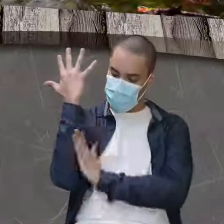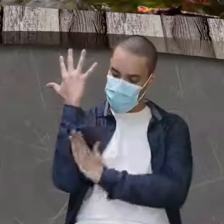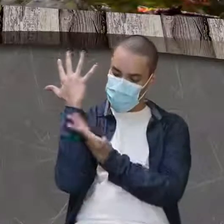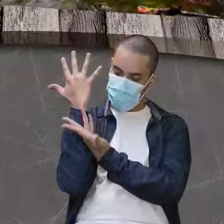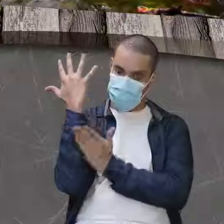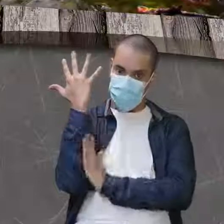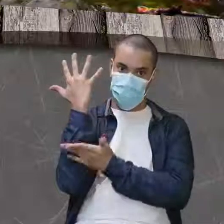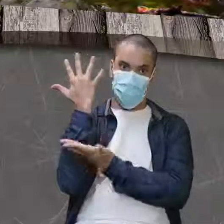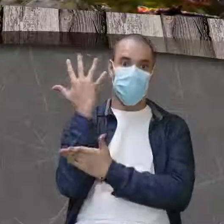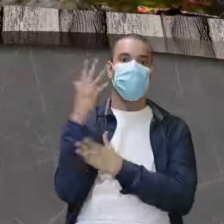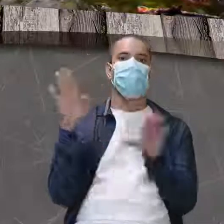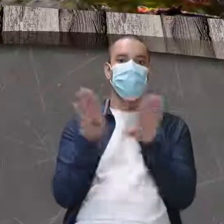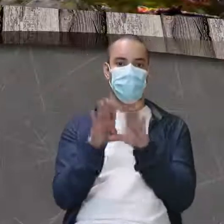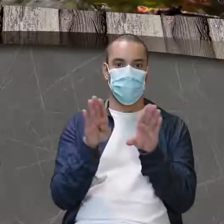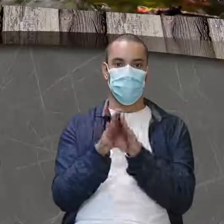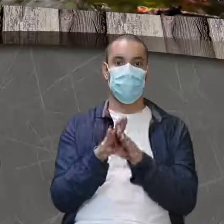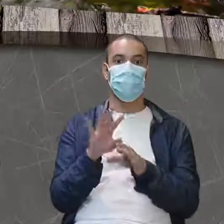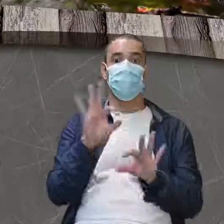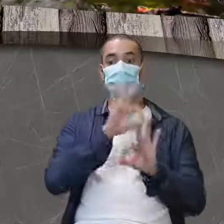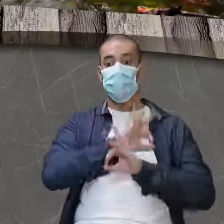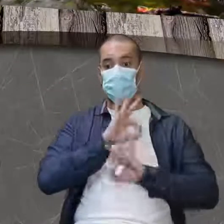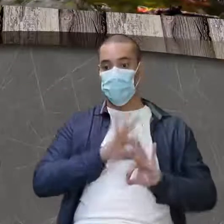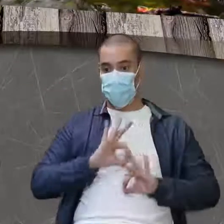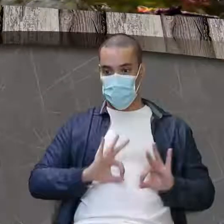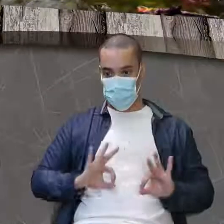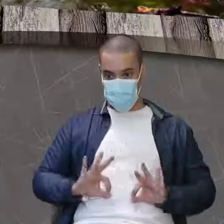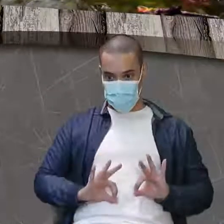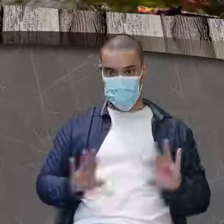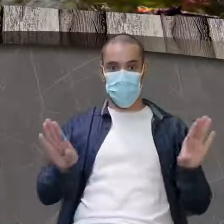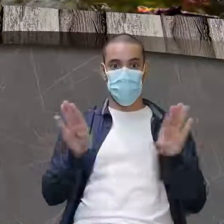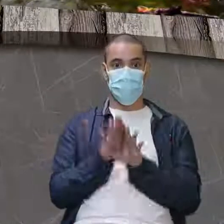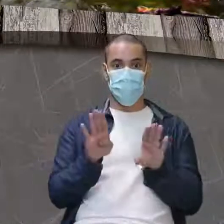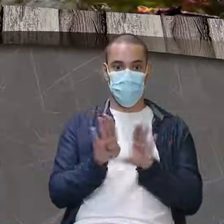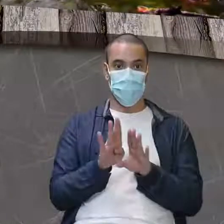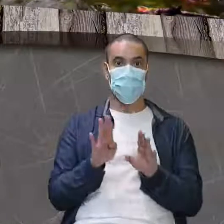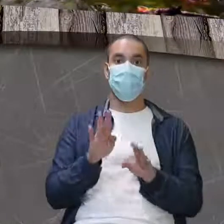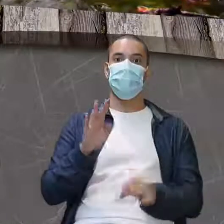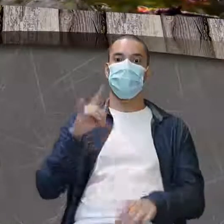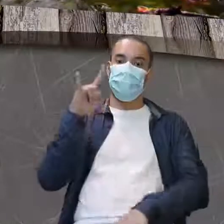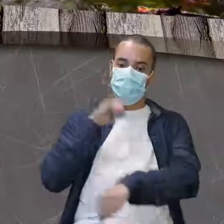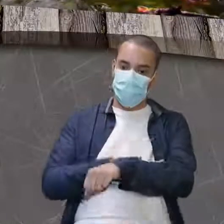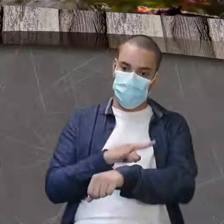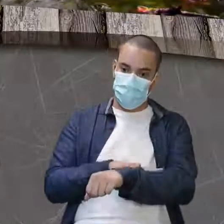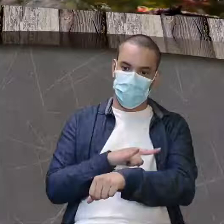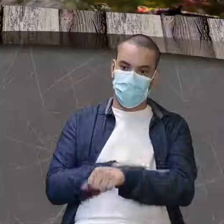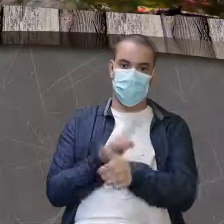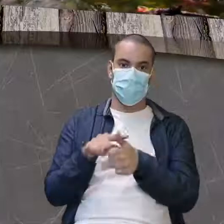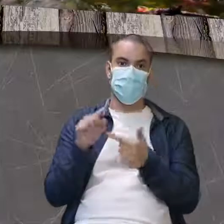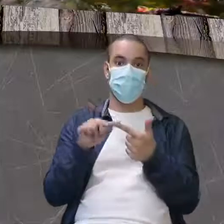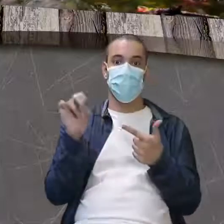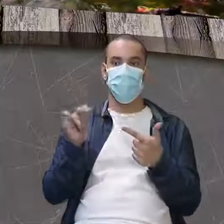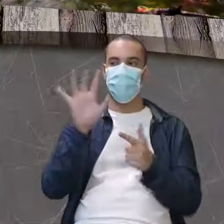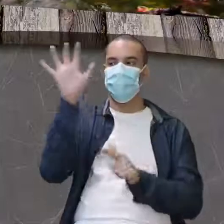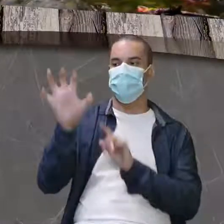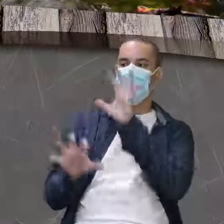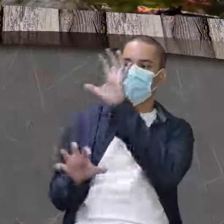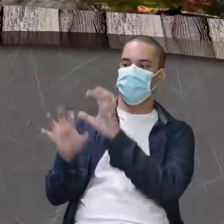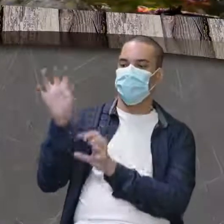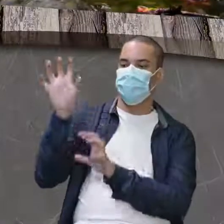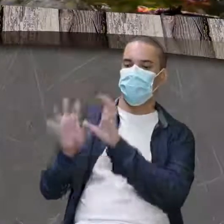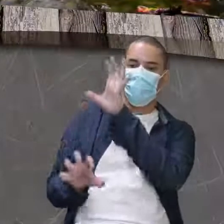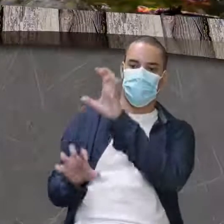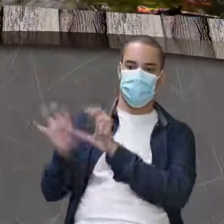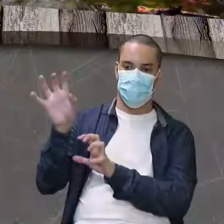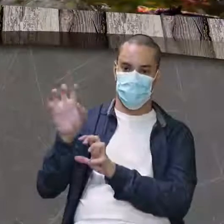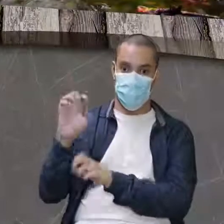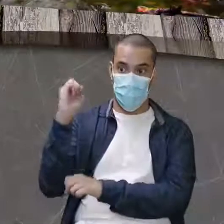demarcação de territórios. As onças, elas marcam ou com a urina ou com as unhas, né, com as garras